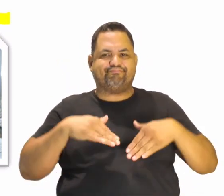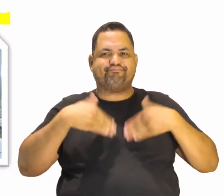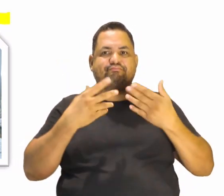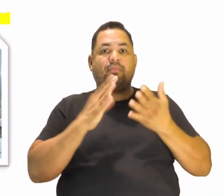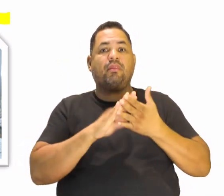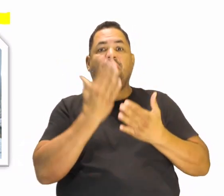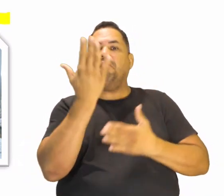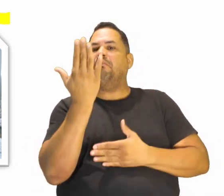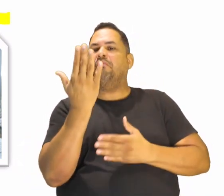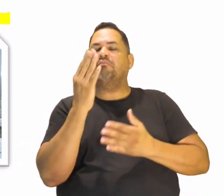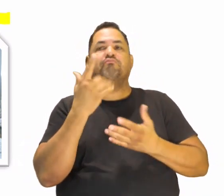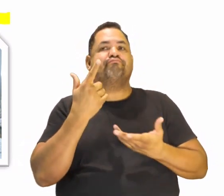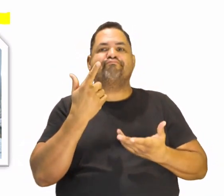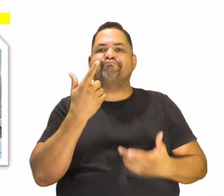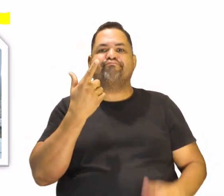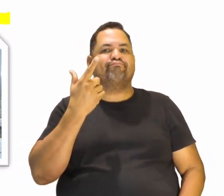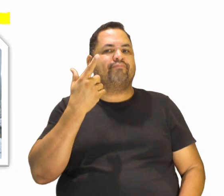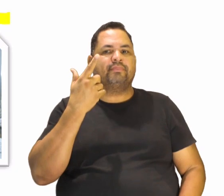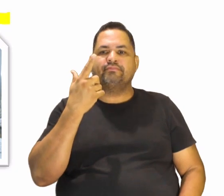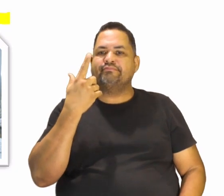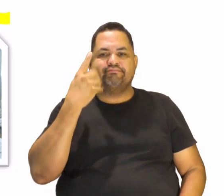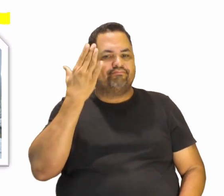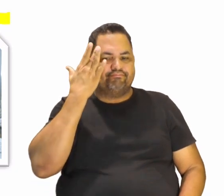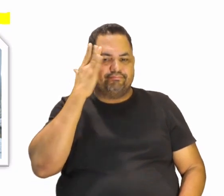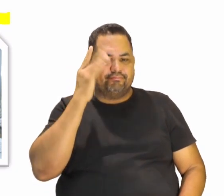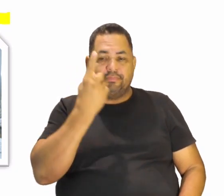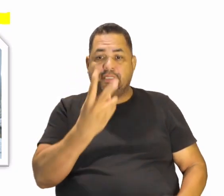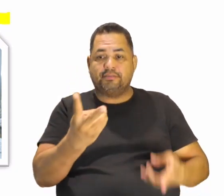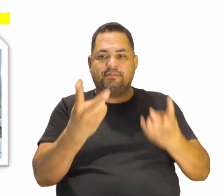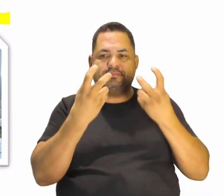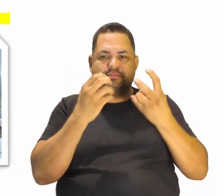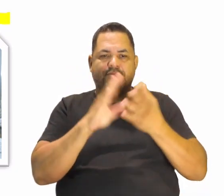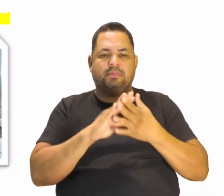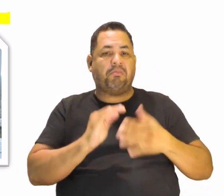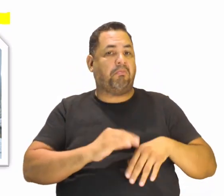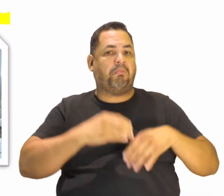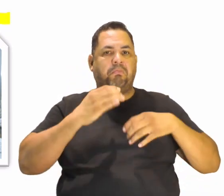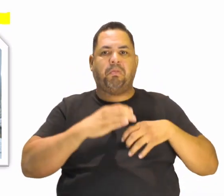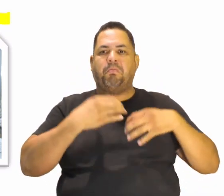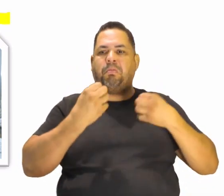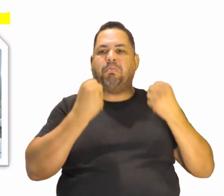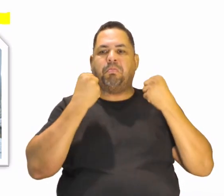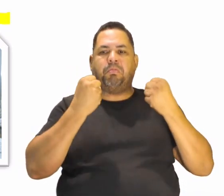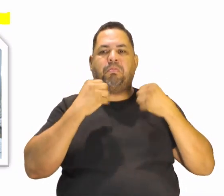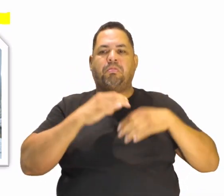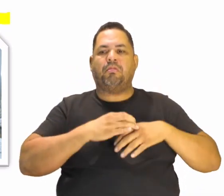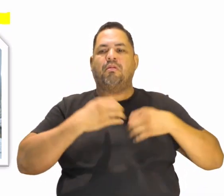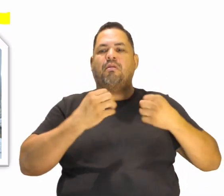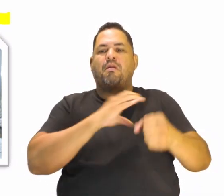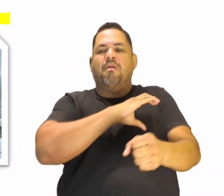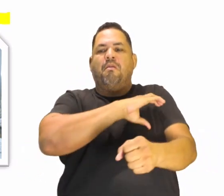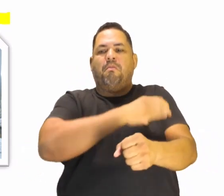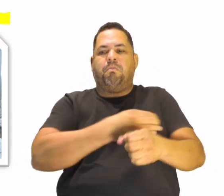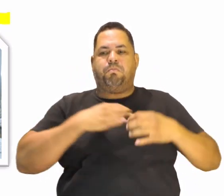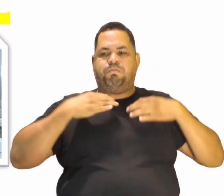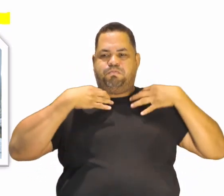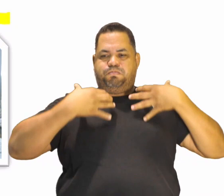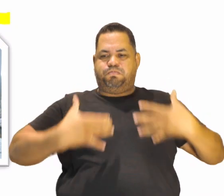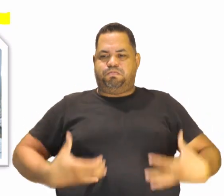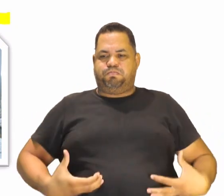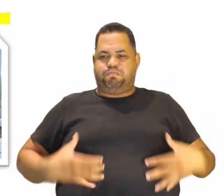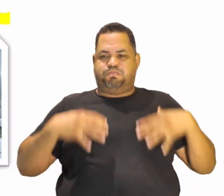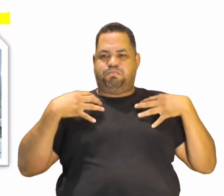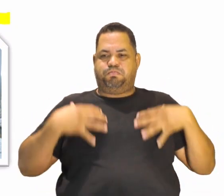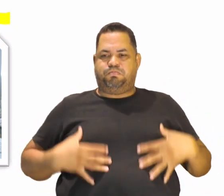no espelho, ela não reconhece a pessoa que está ali. Então, ela quer ser maior, quer ser grande. Essa figura, essa pessoa quer ser